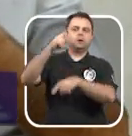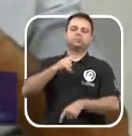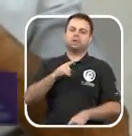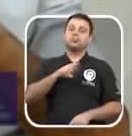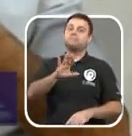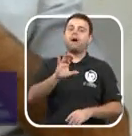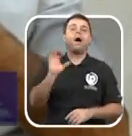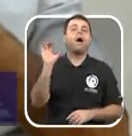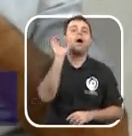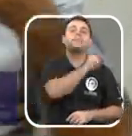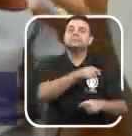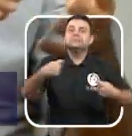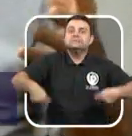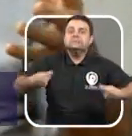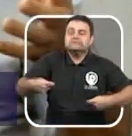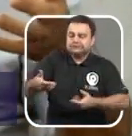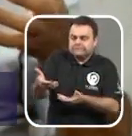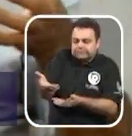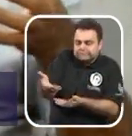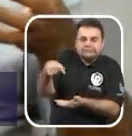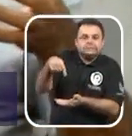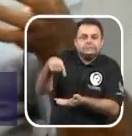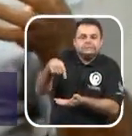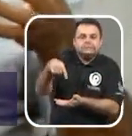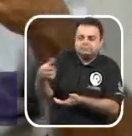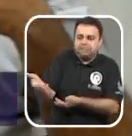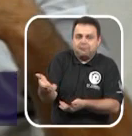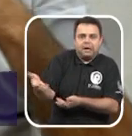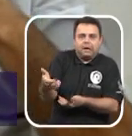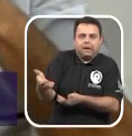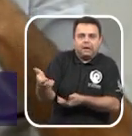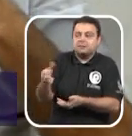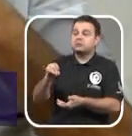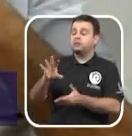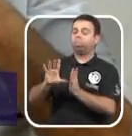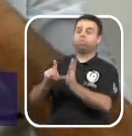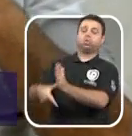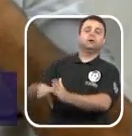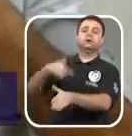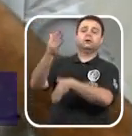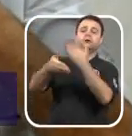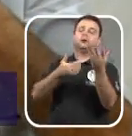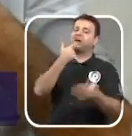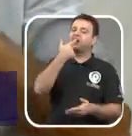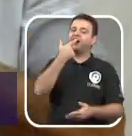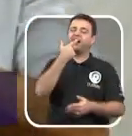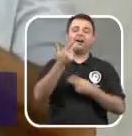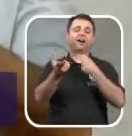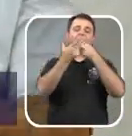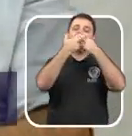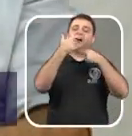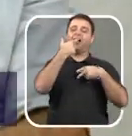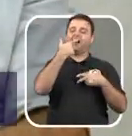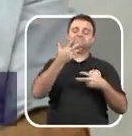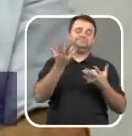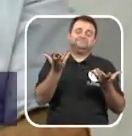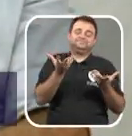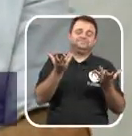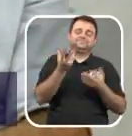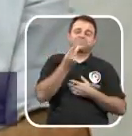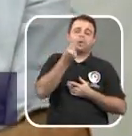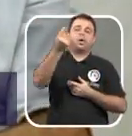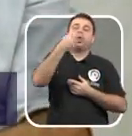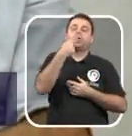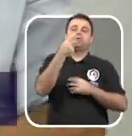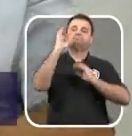tem que ser ágil, porque depois você não recupera mais. Então, você vai melhorar a qualidade de vida muito dessas pessoas se você